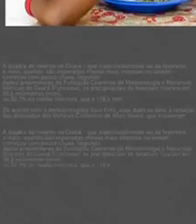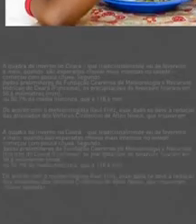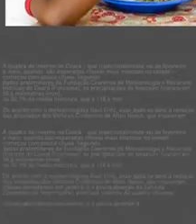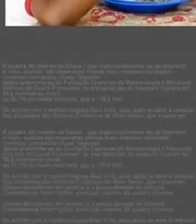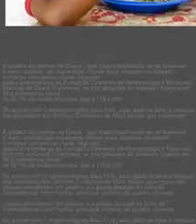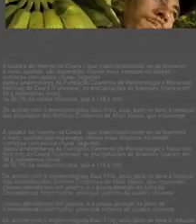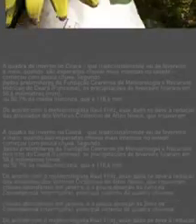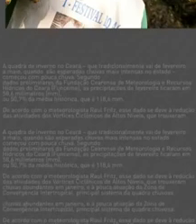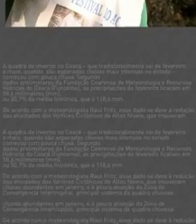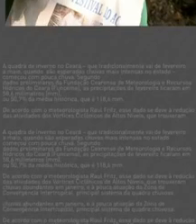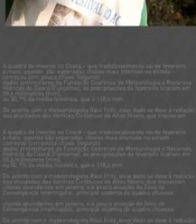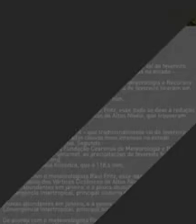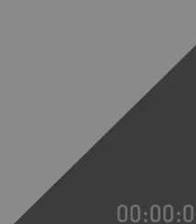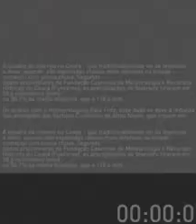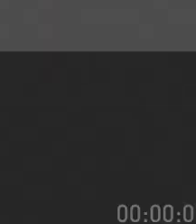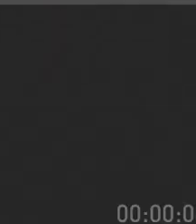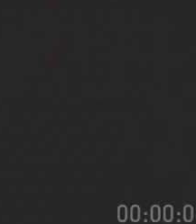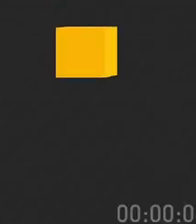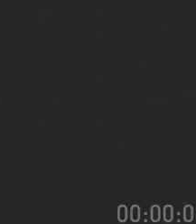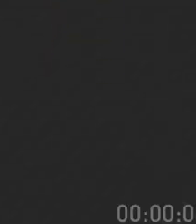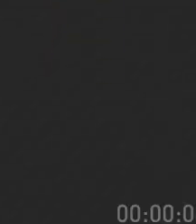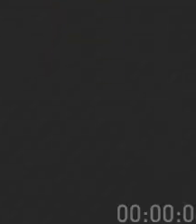o elenco